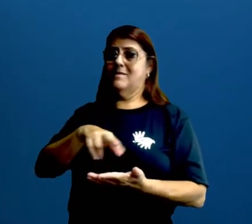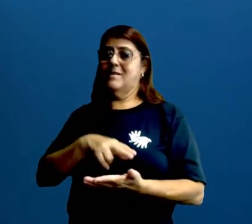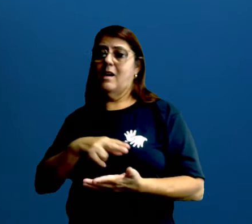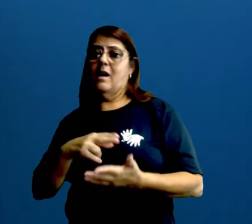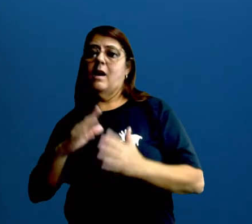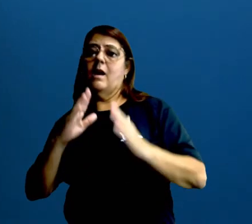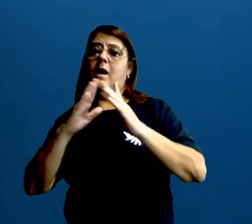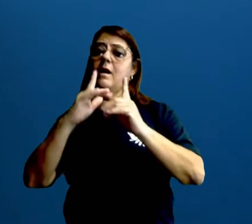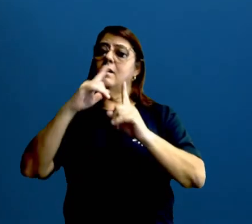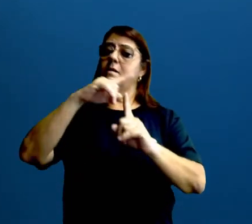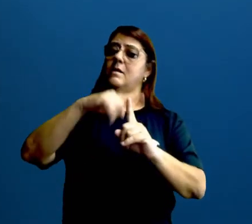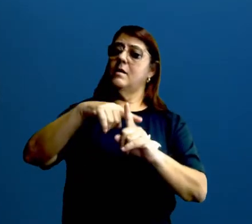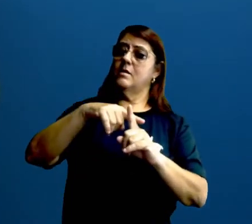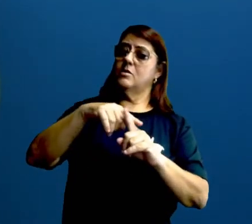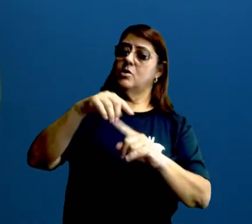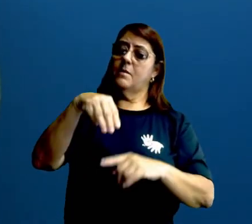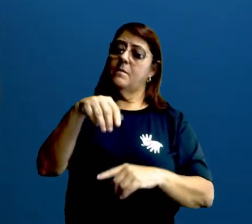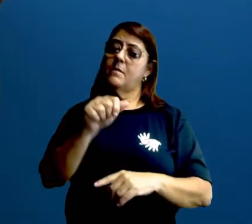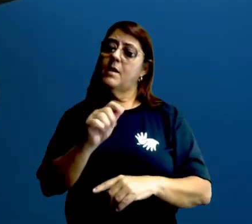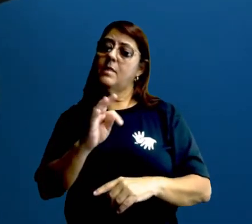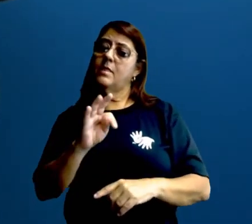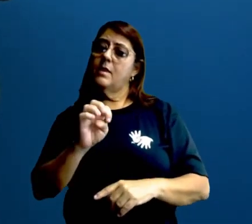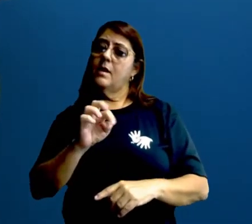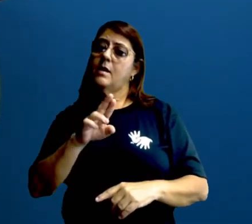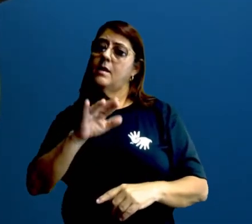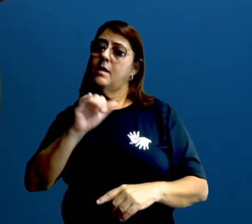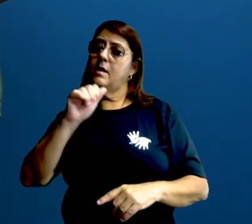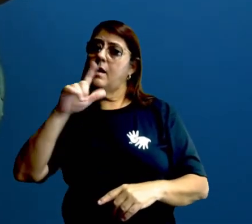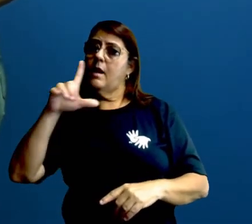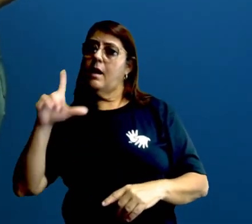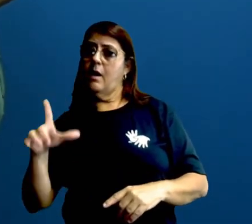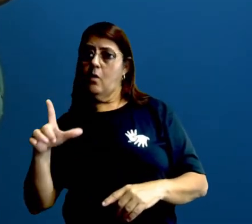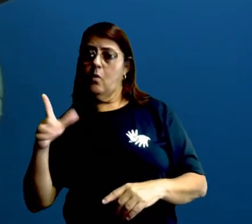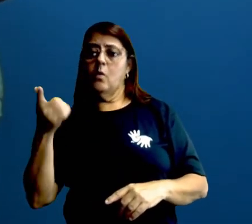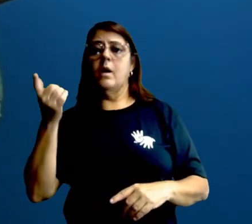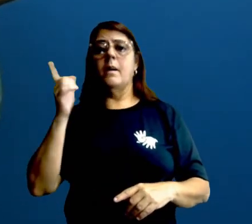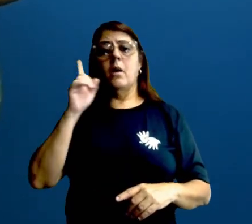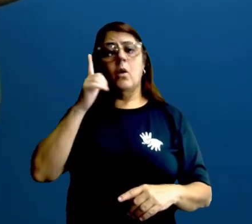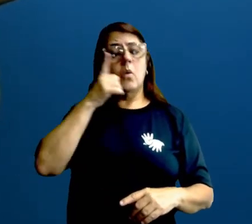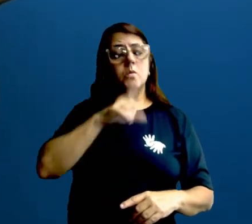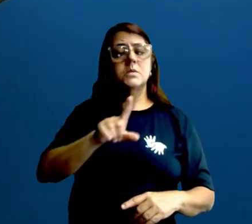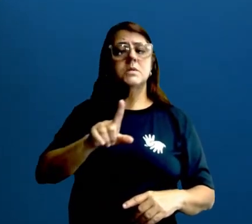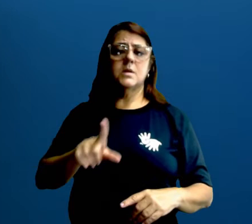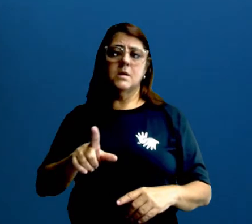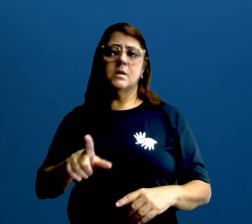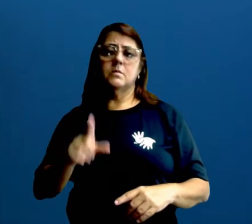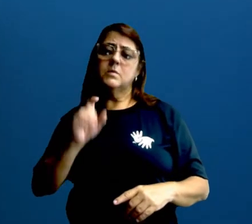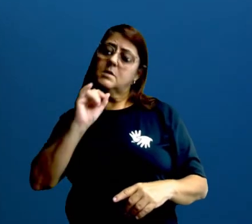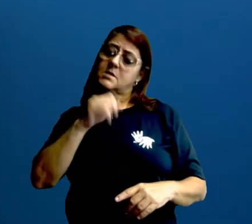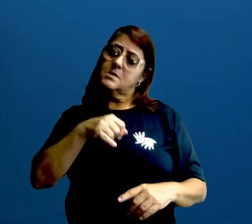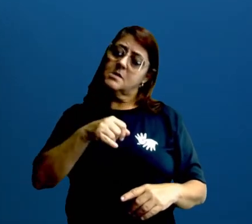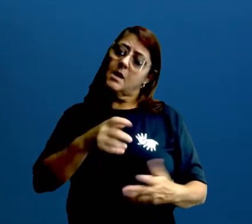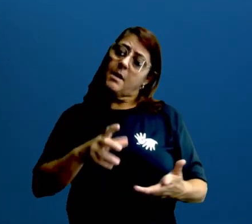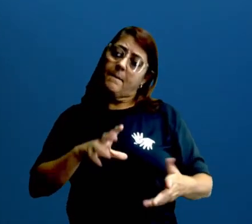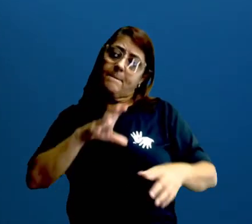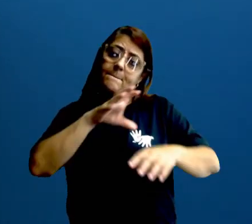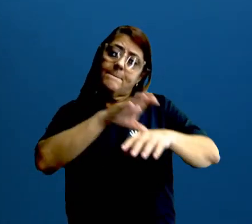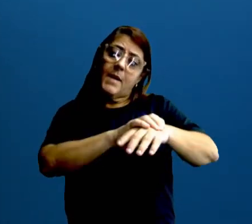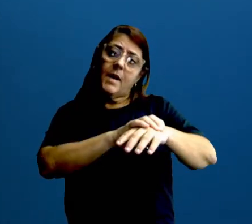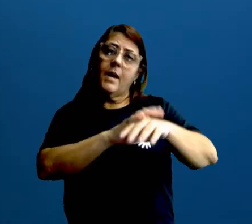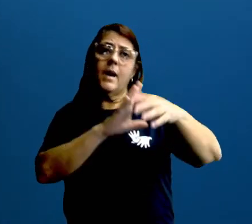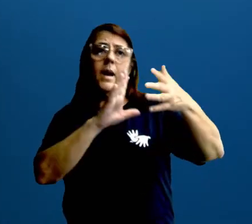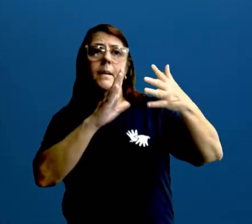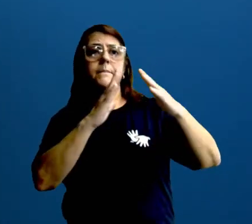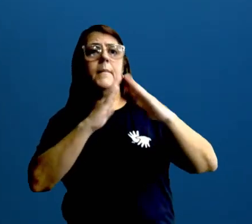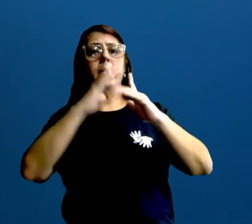A igreja é um patrimônio material porque a gente consegue pegar nas suas paredes, entrar no seu espaço, e todos eles podem